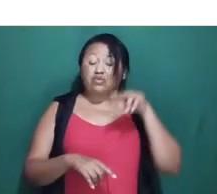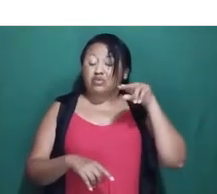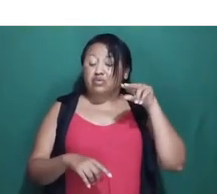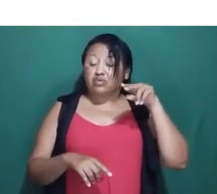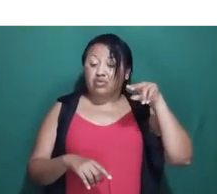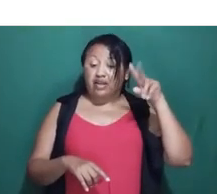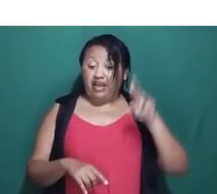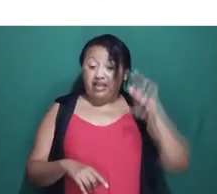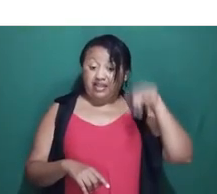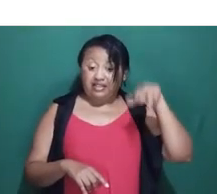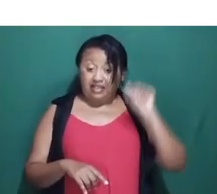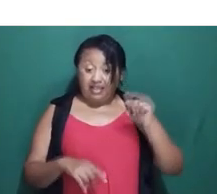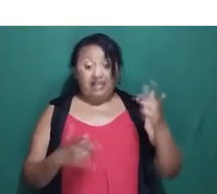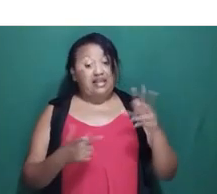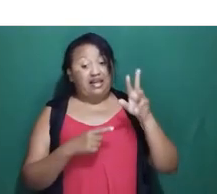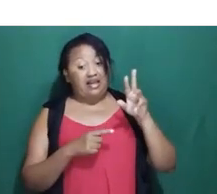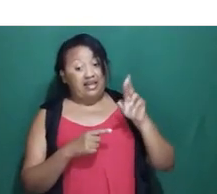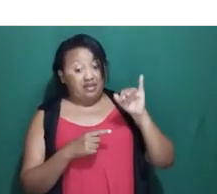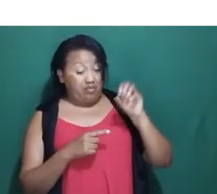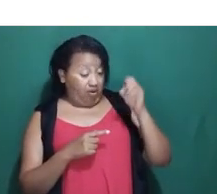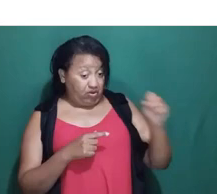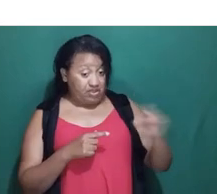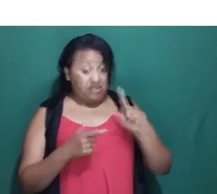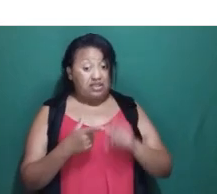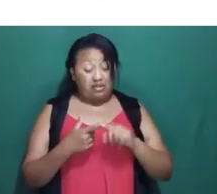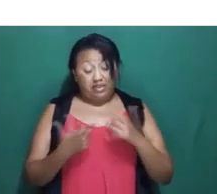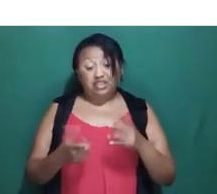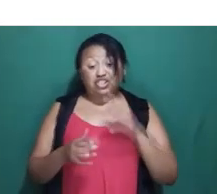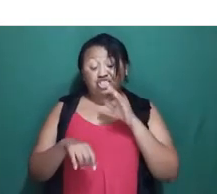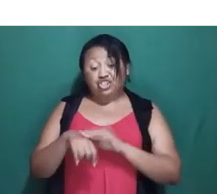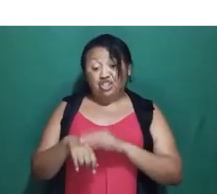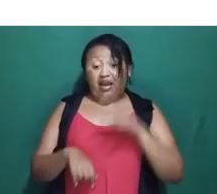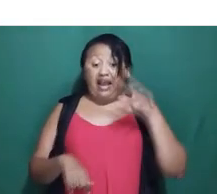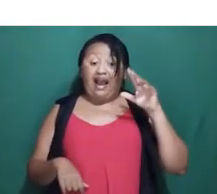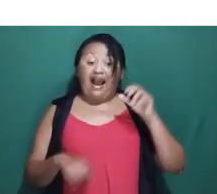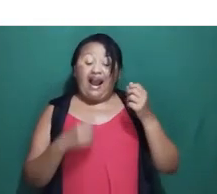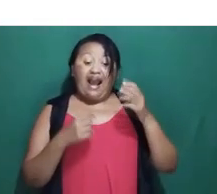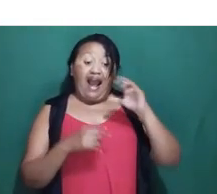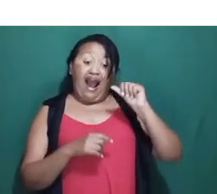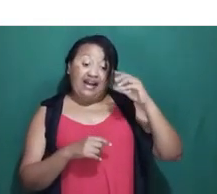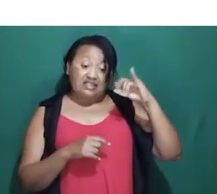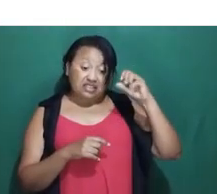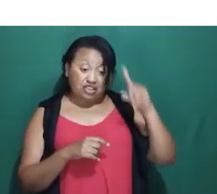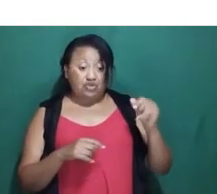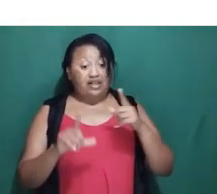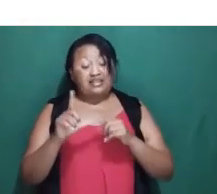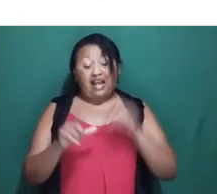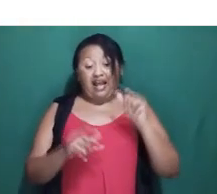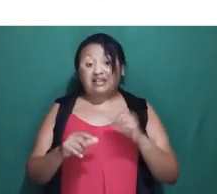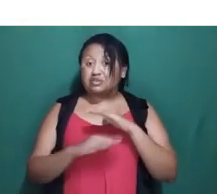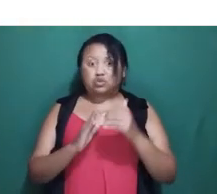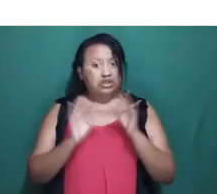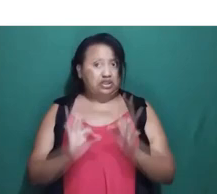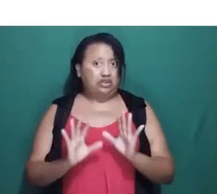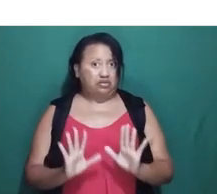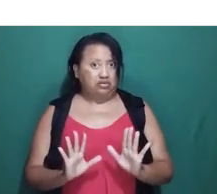é a sua pentose por isso que ele se chama ácido ribo no peito então a letra A tá toda correta letra B diz ó